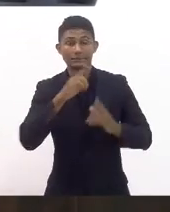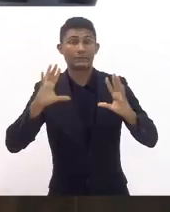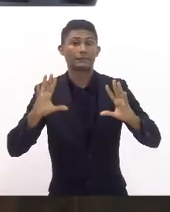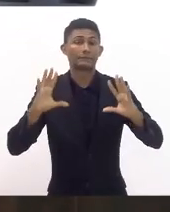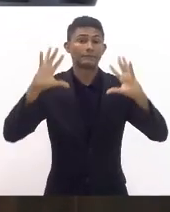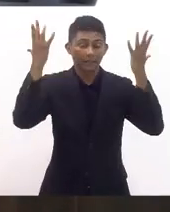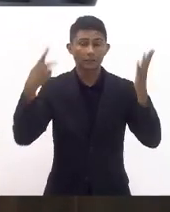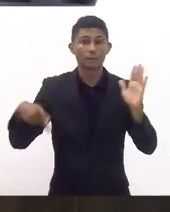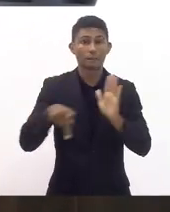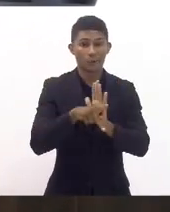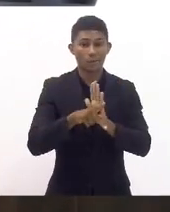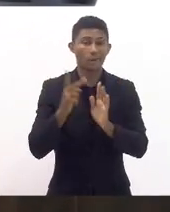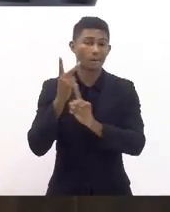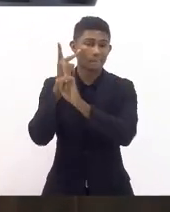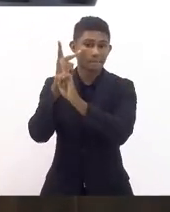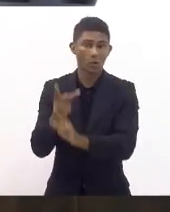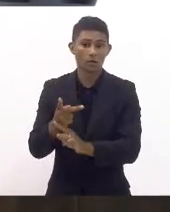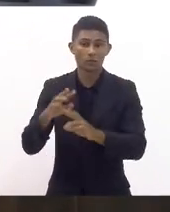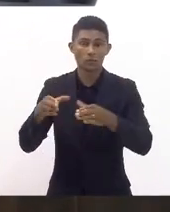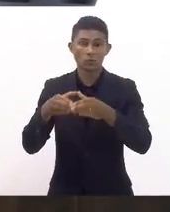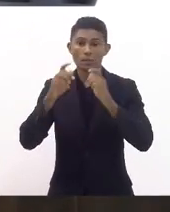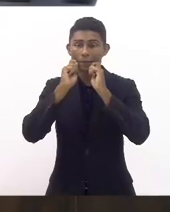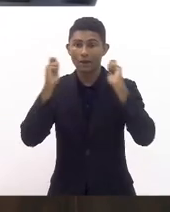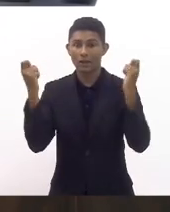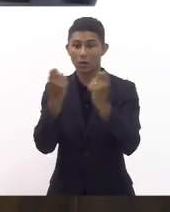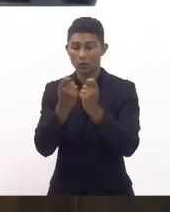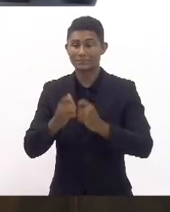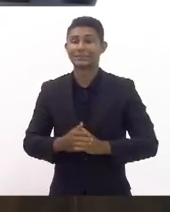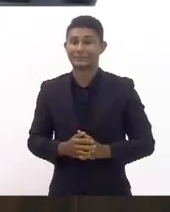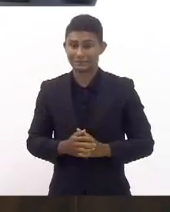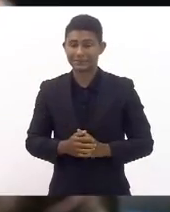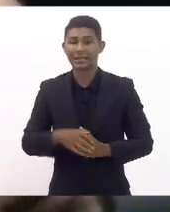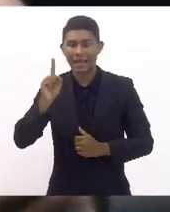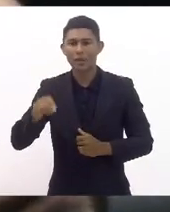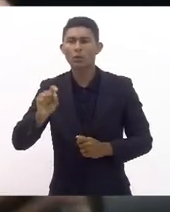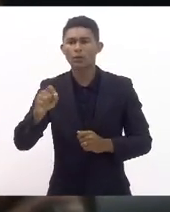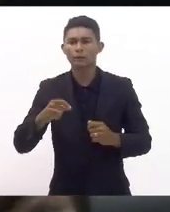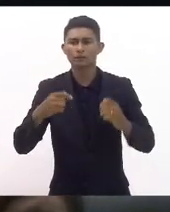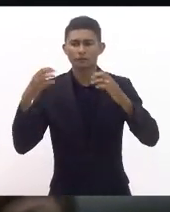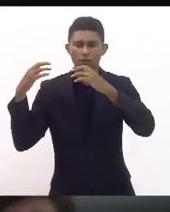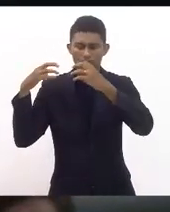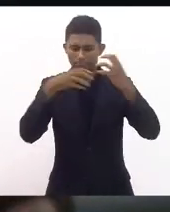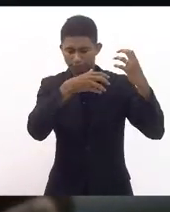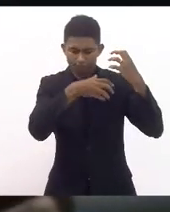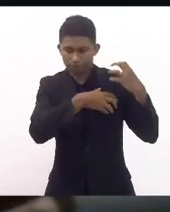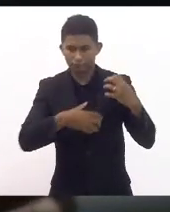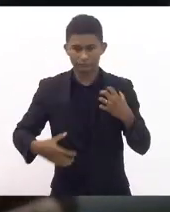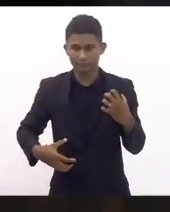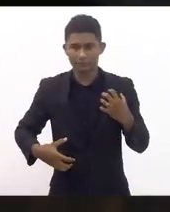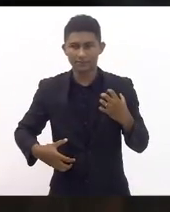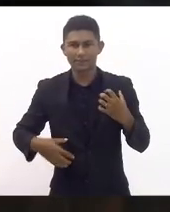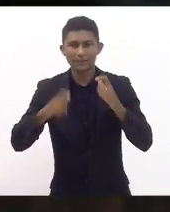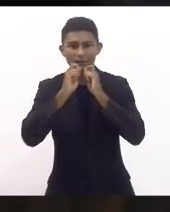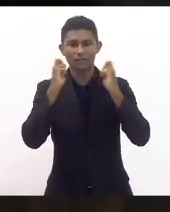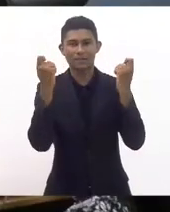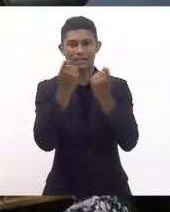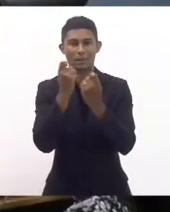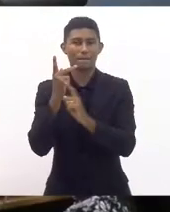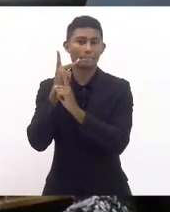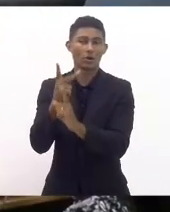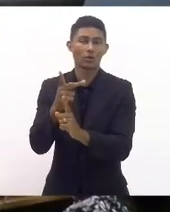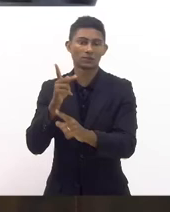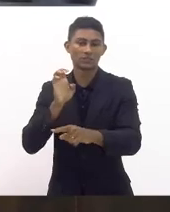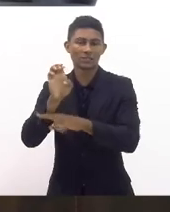né, da Procuradoria, da Associação, e era a posse da Associação dos Procuradores Gerais do Estado.